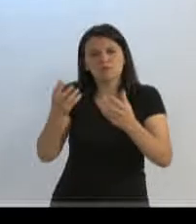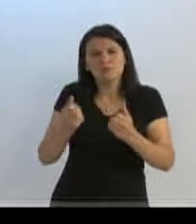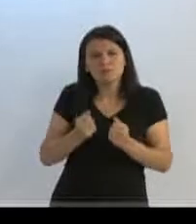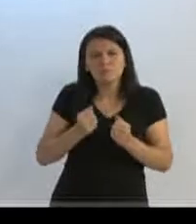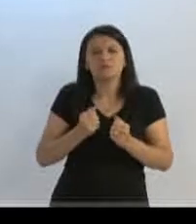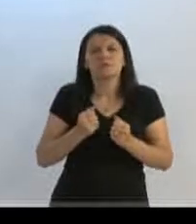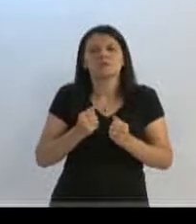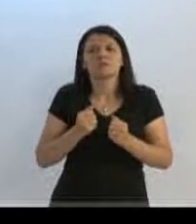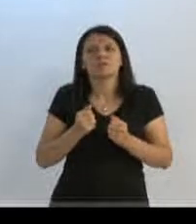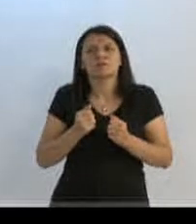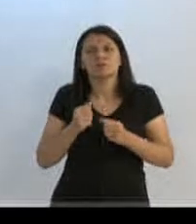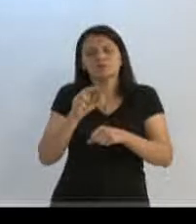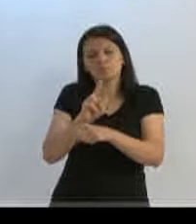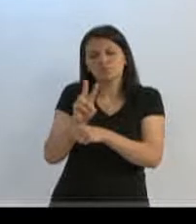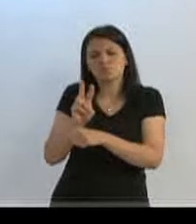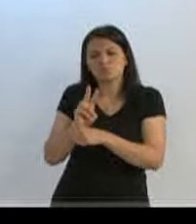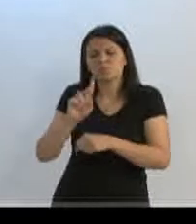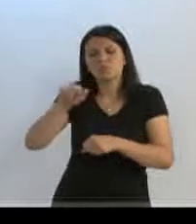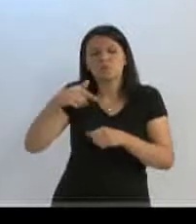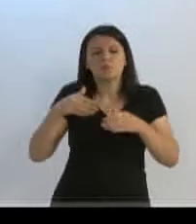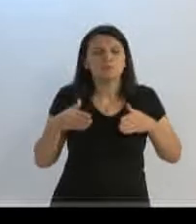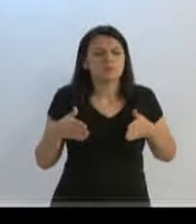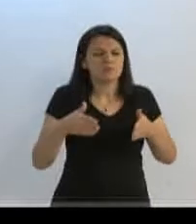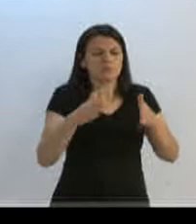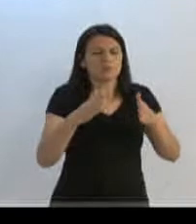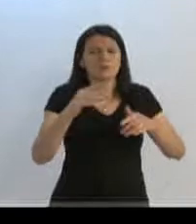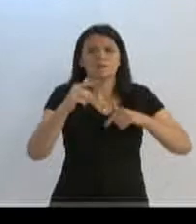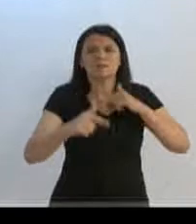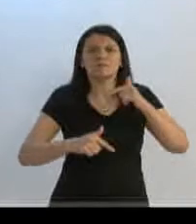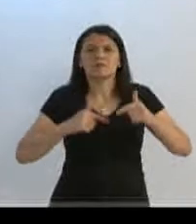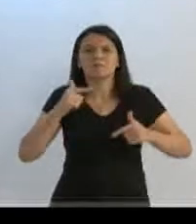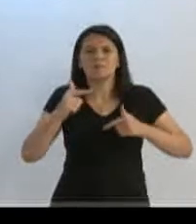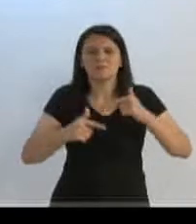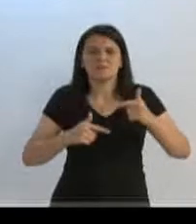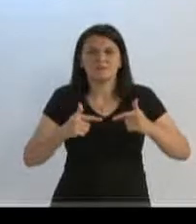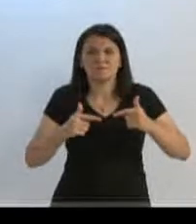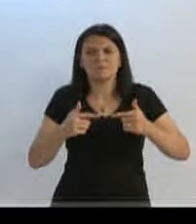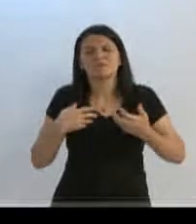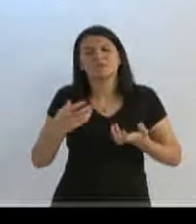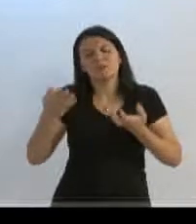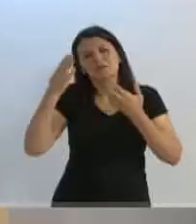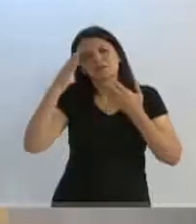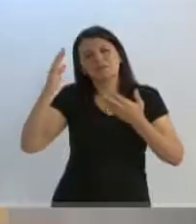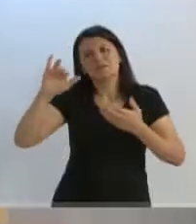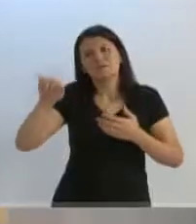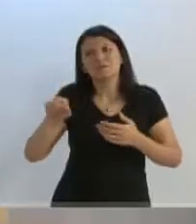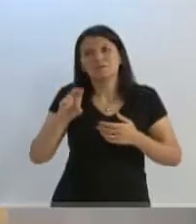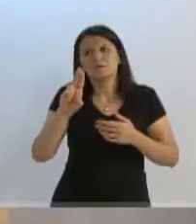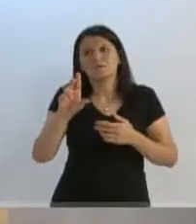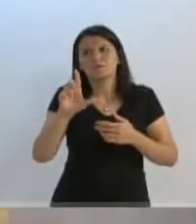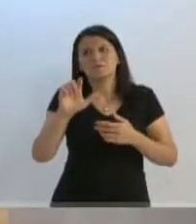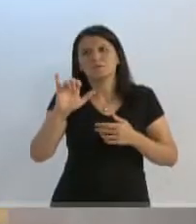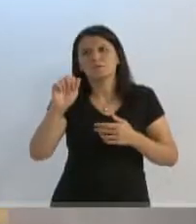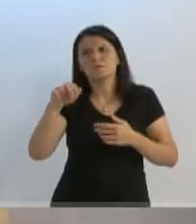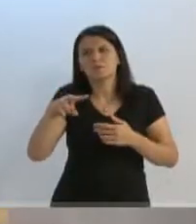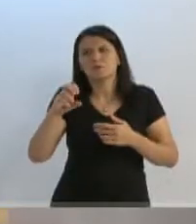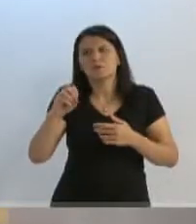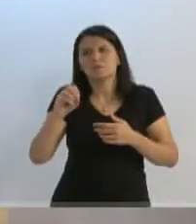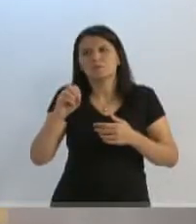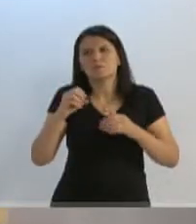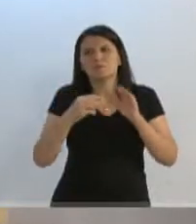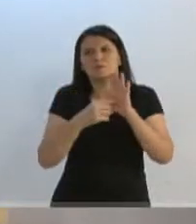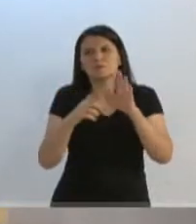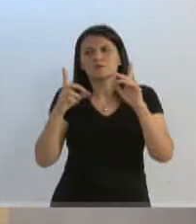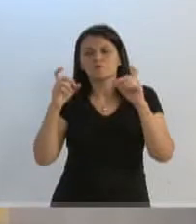e são inclusive direcionadas para o mercado de trabalho agradecer ao juliano porque ele mandou essas cadeiras ali